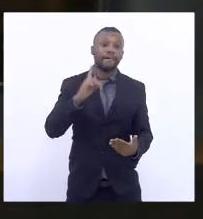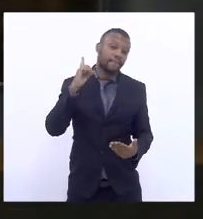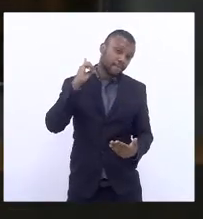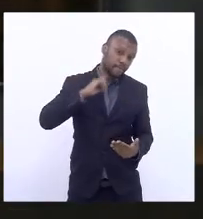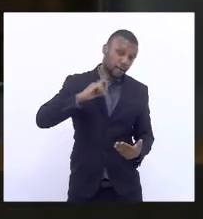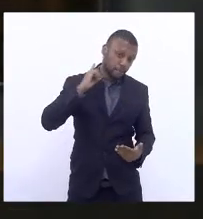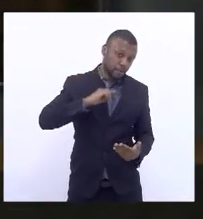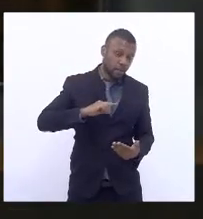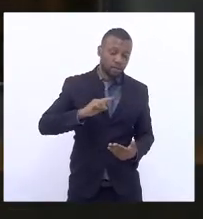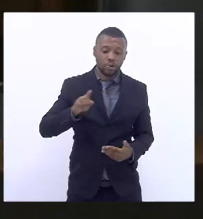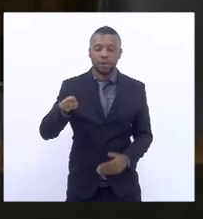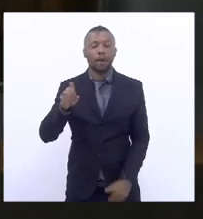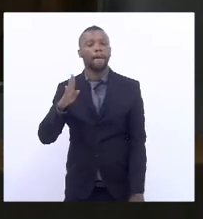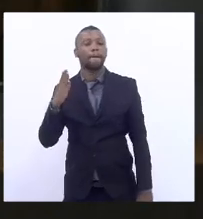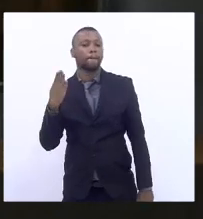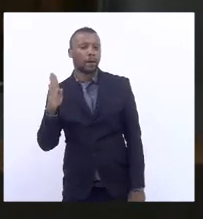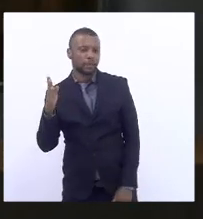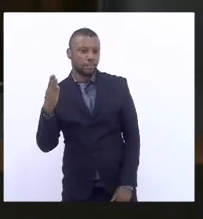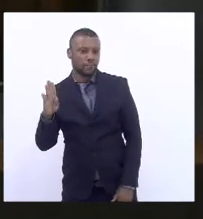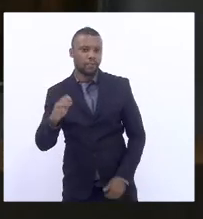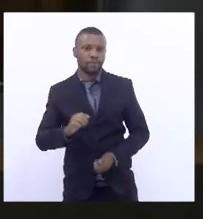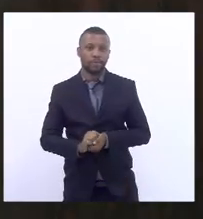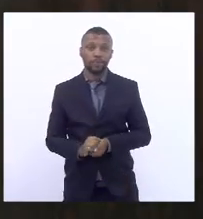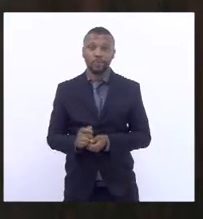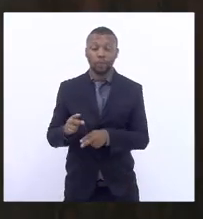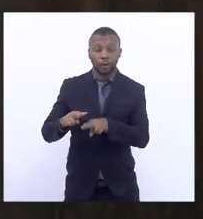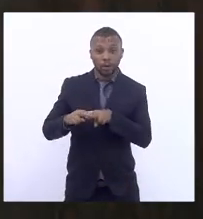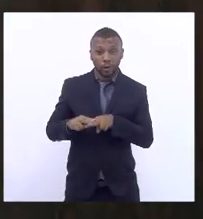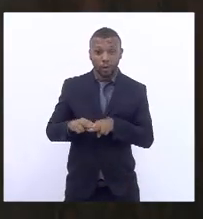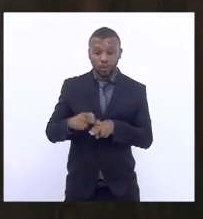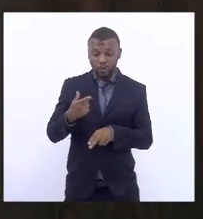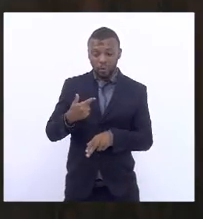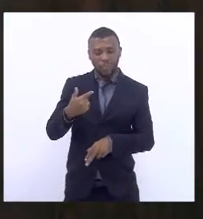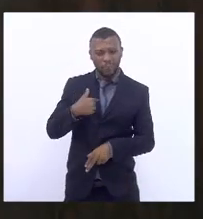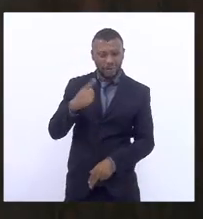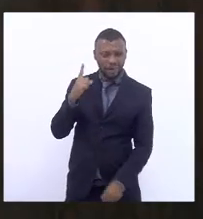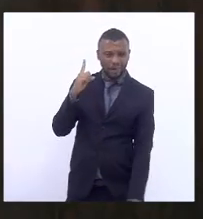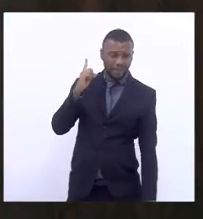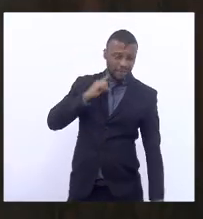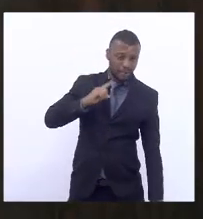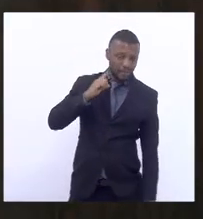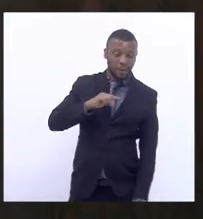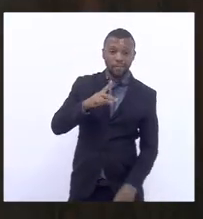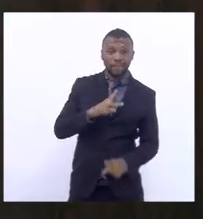Viu, João? Que por acaso o meu Flamengo ganhou do Botafogo de 3 a 1.